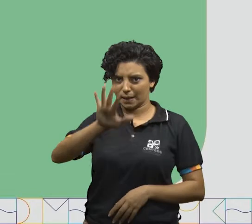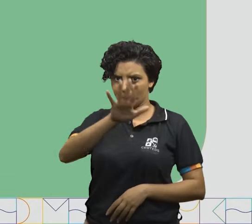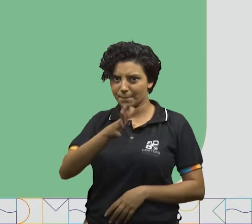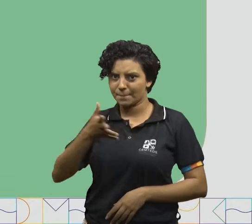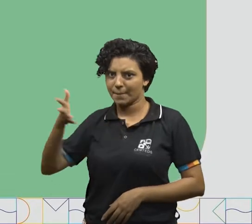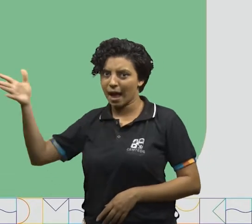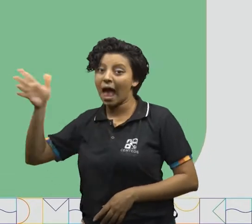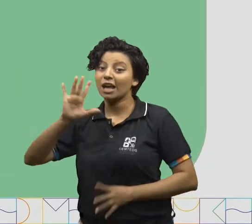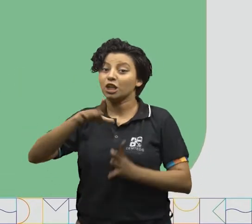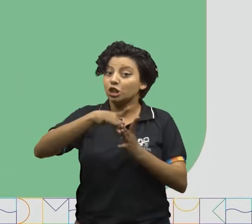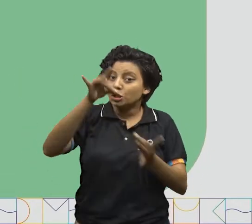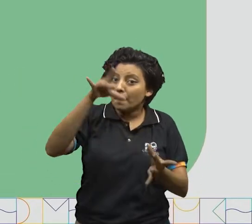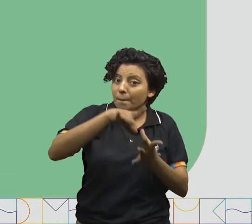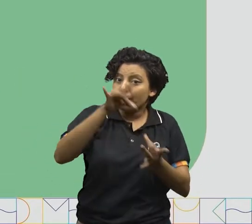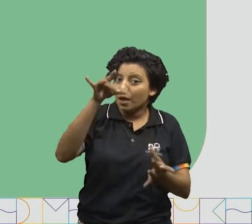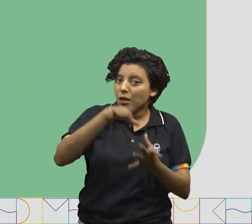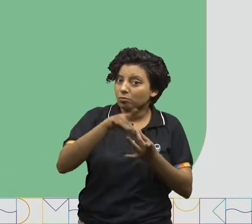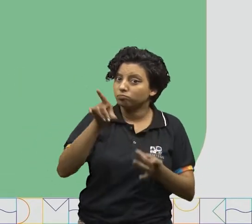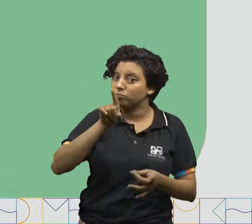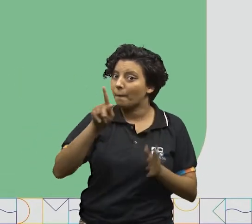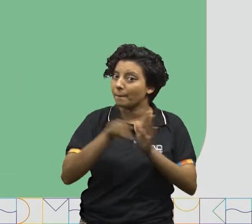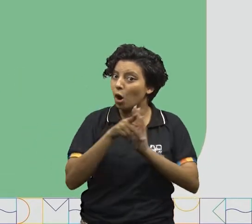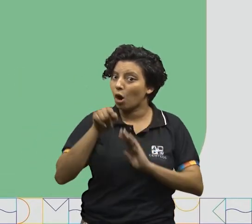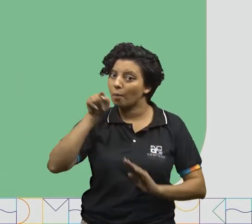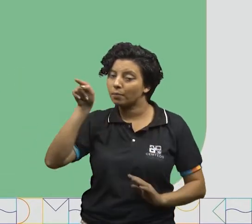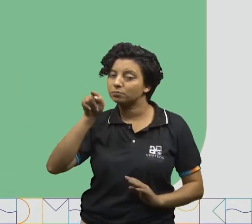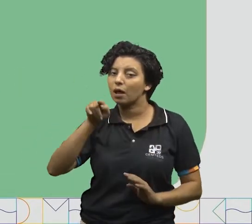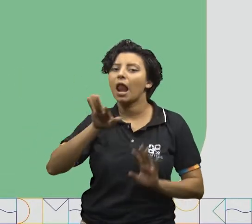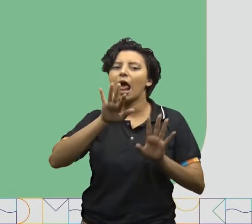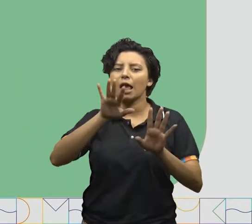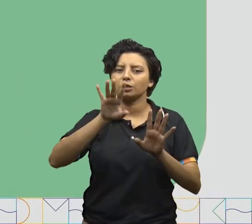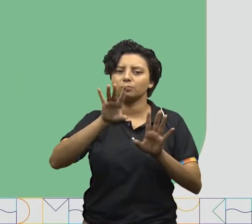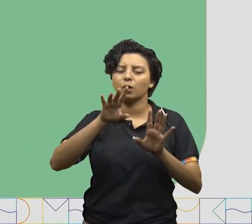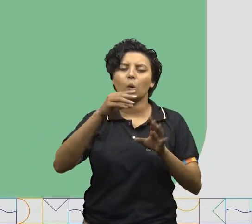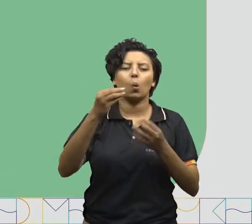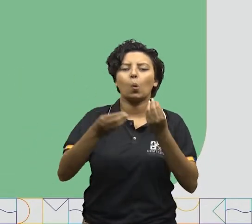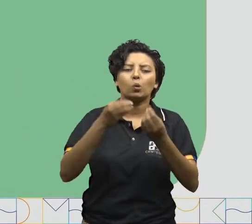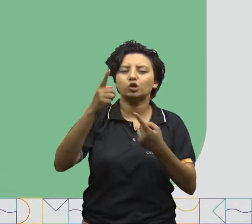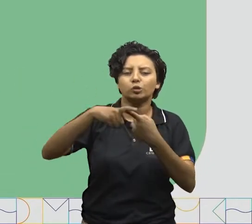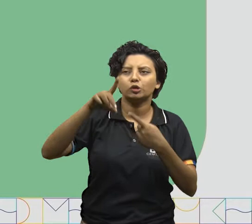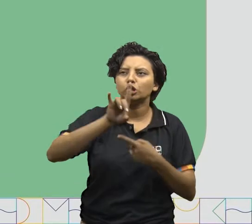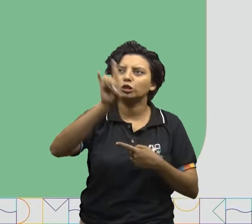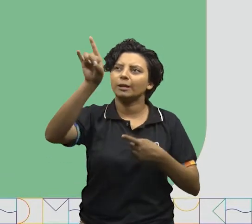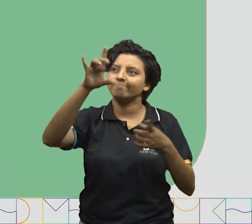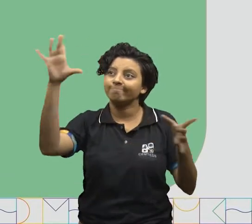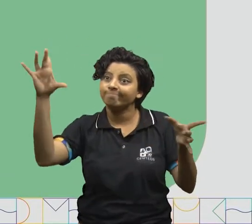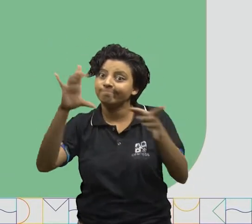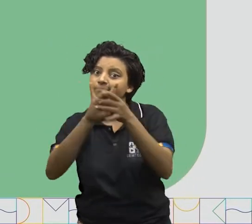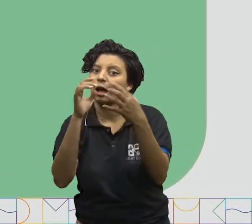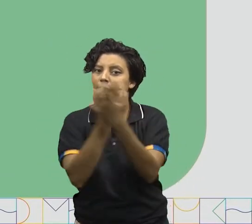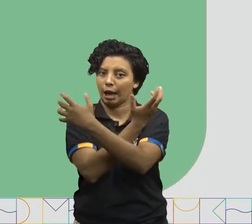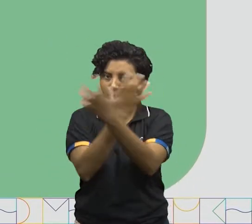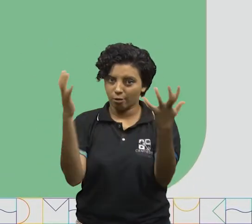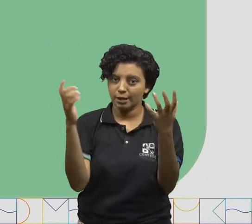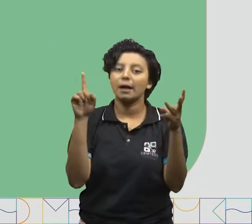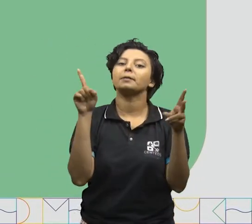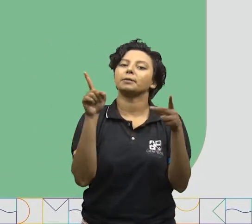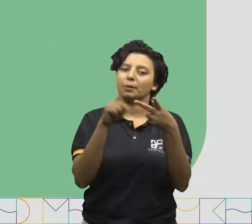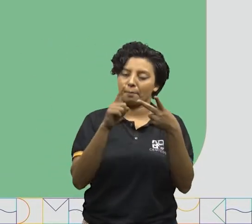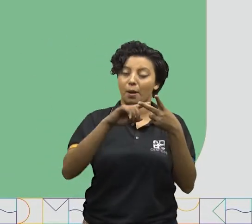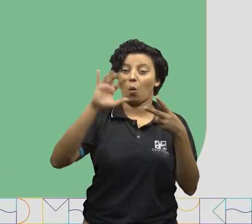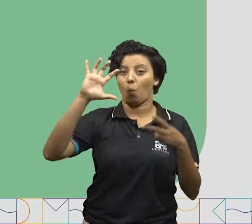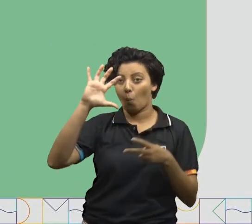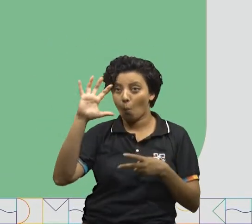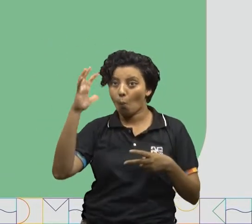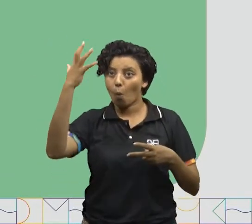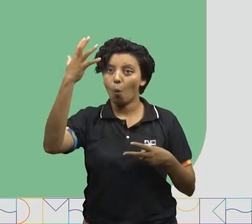divindades Samis. Para eles, os deuses estão relacionados à natureza. Os vários acontecimentos naturais tinham ligação